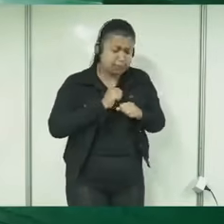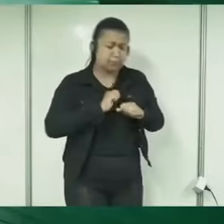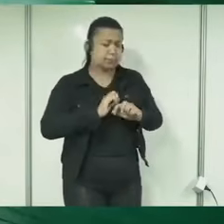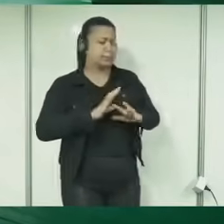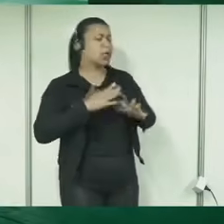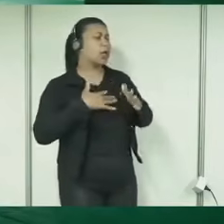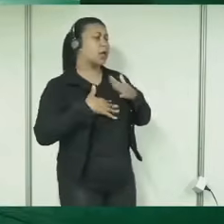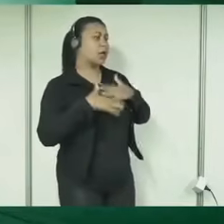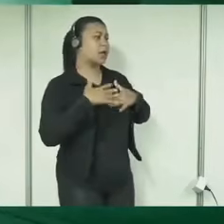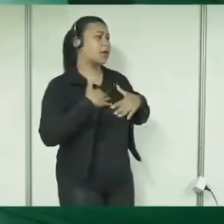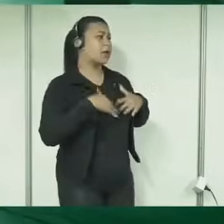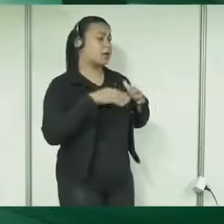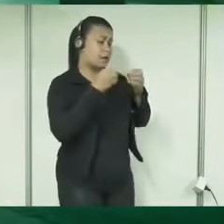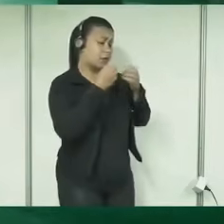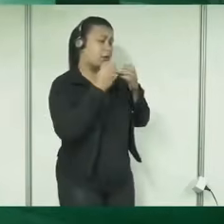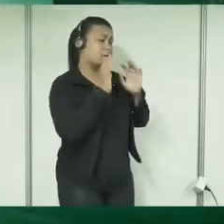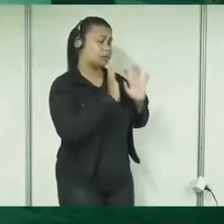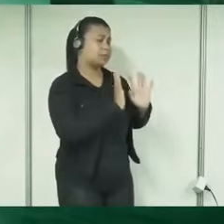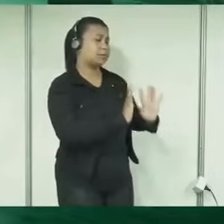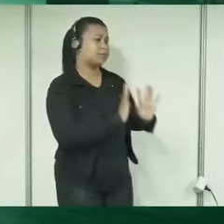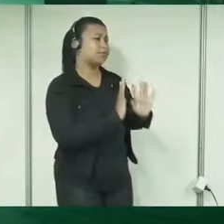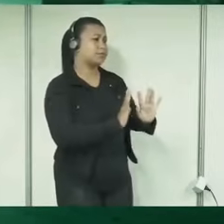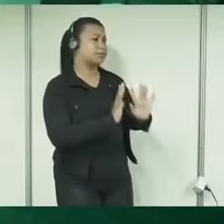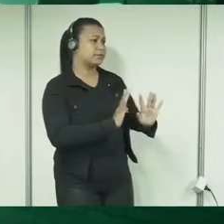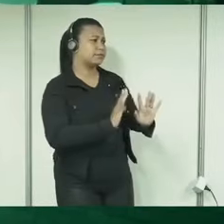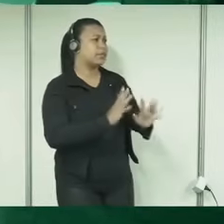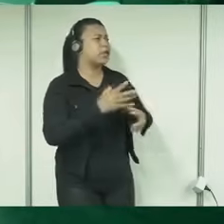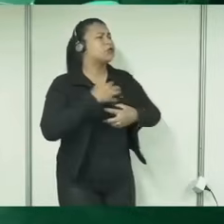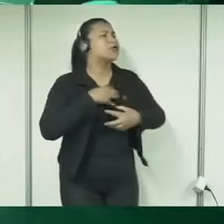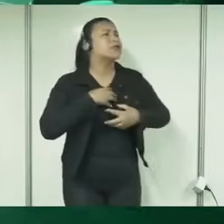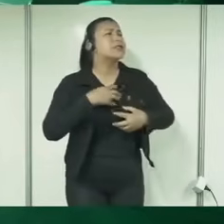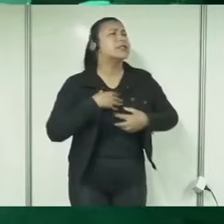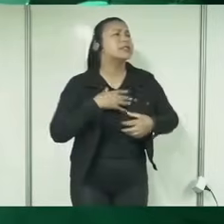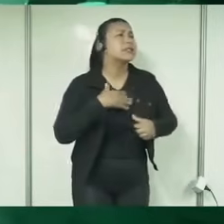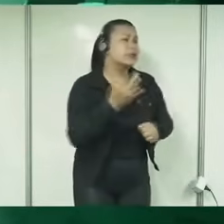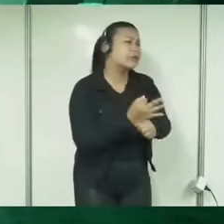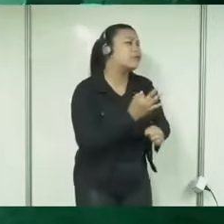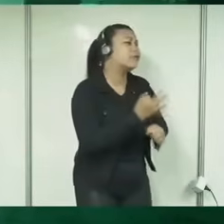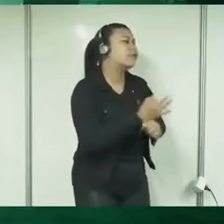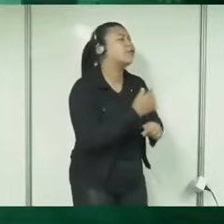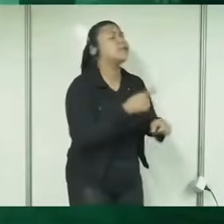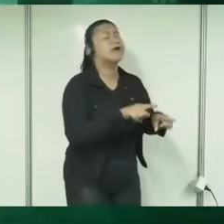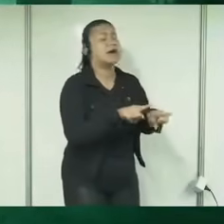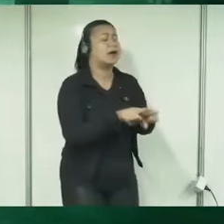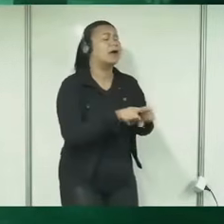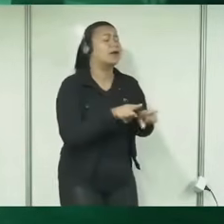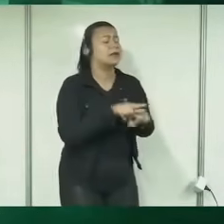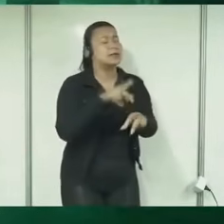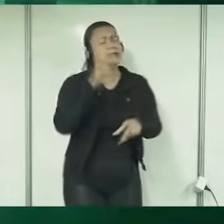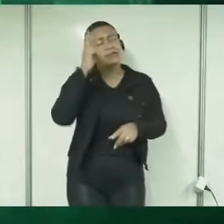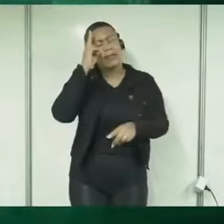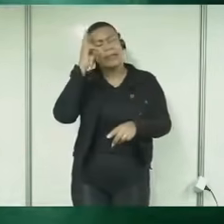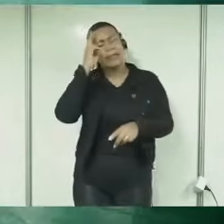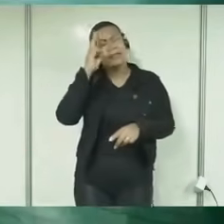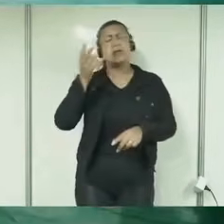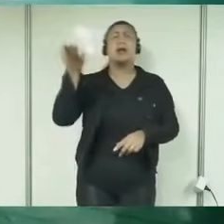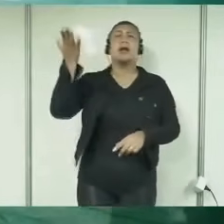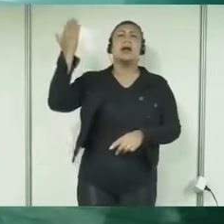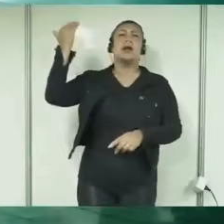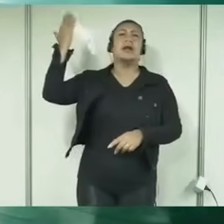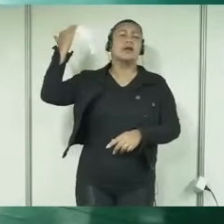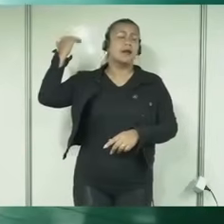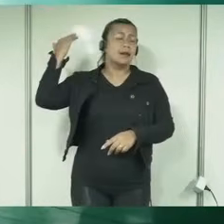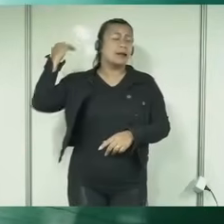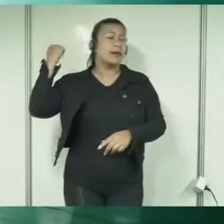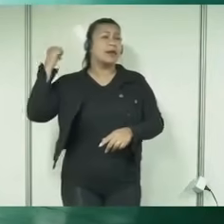bem, faz volta aqui pra mim também. Lembra de quando eu